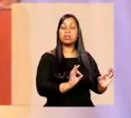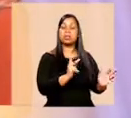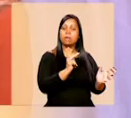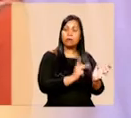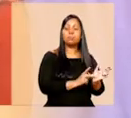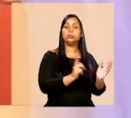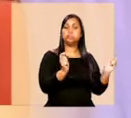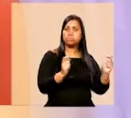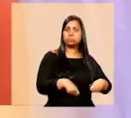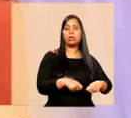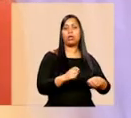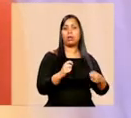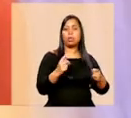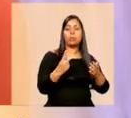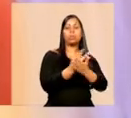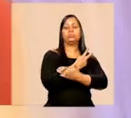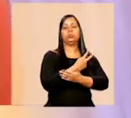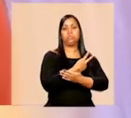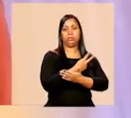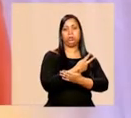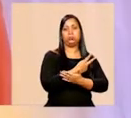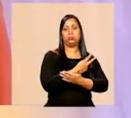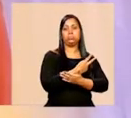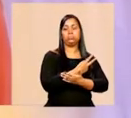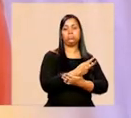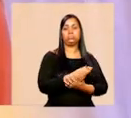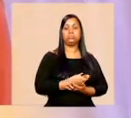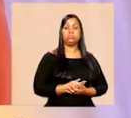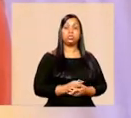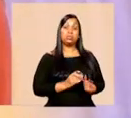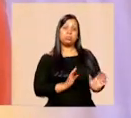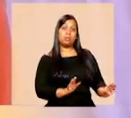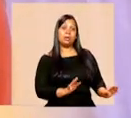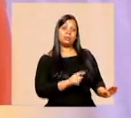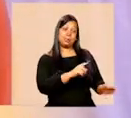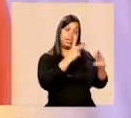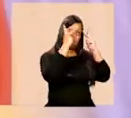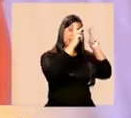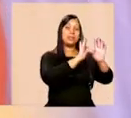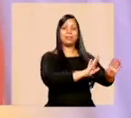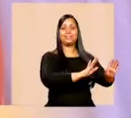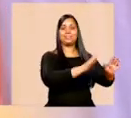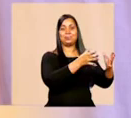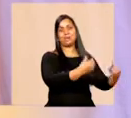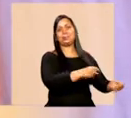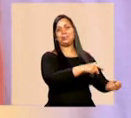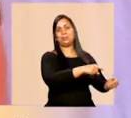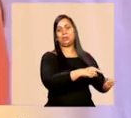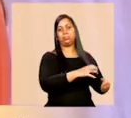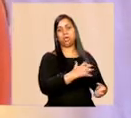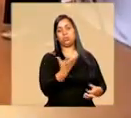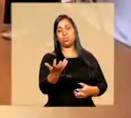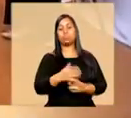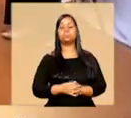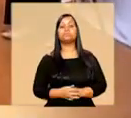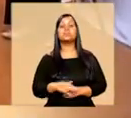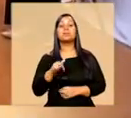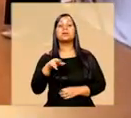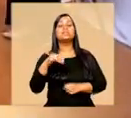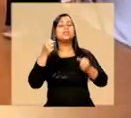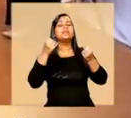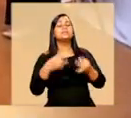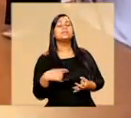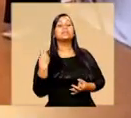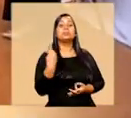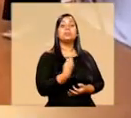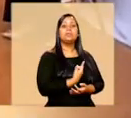que realmente pode acontecer com essa decisão deles, mas tem que ser deles. Marcela, fala